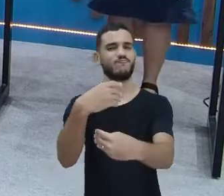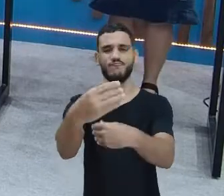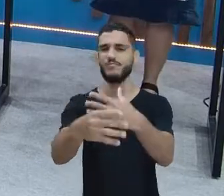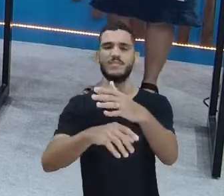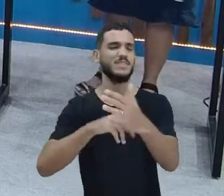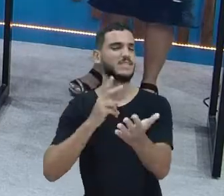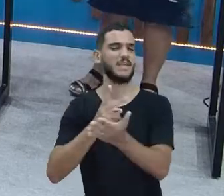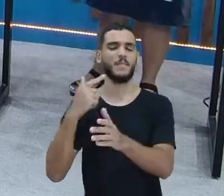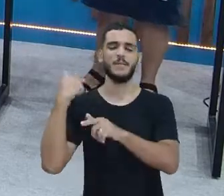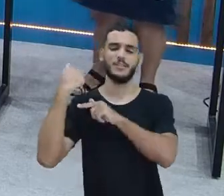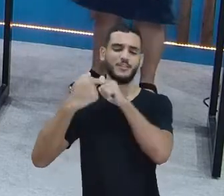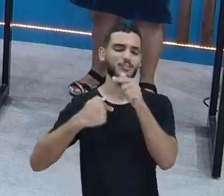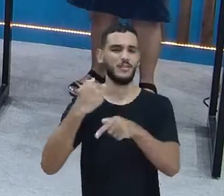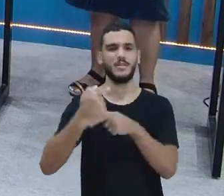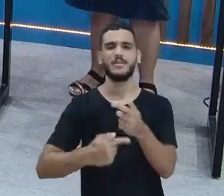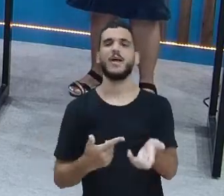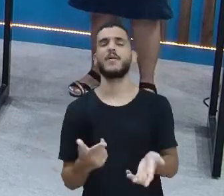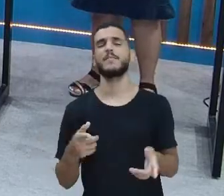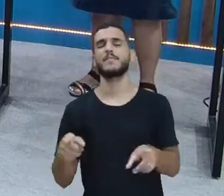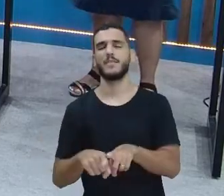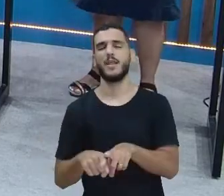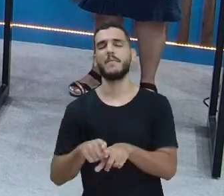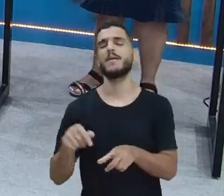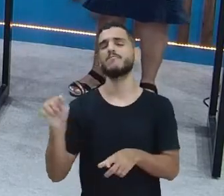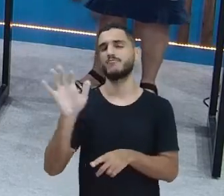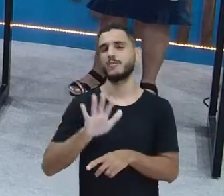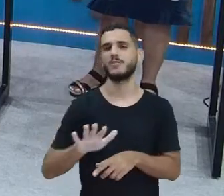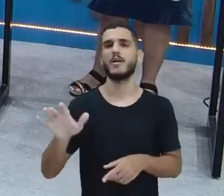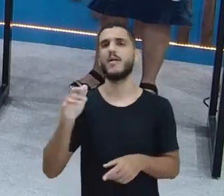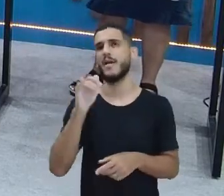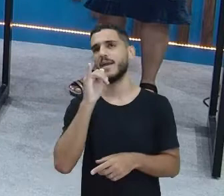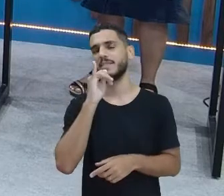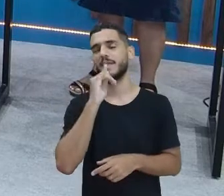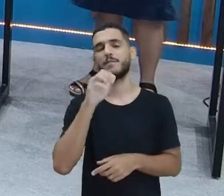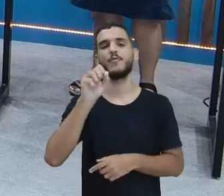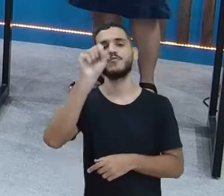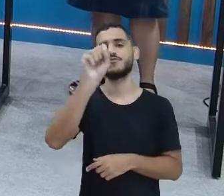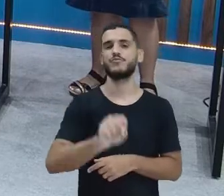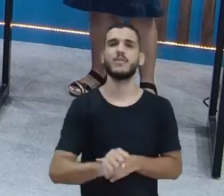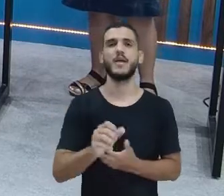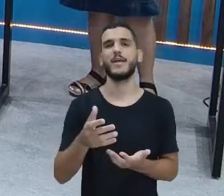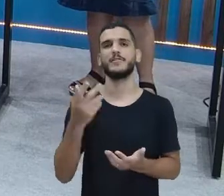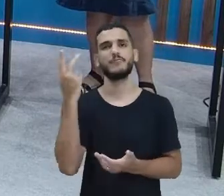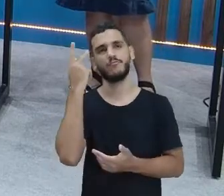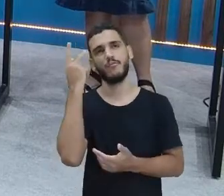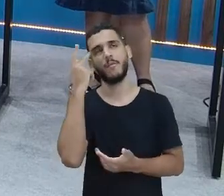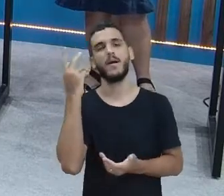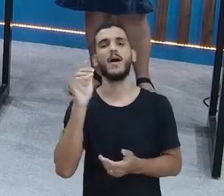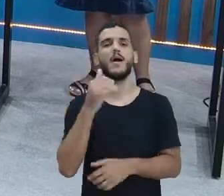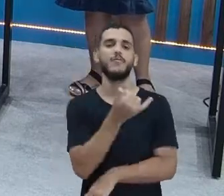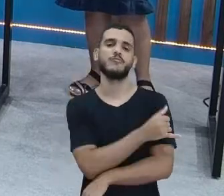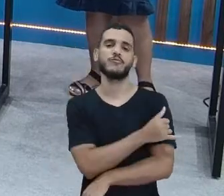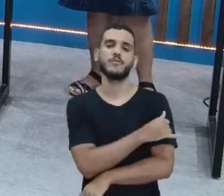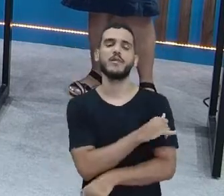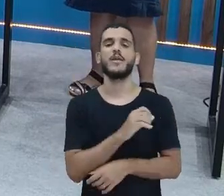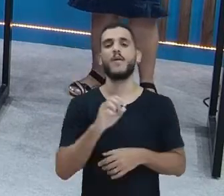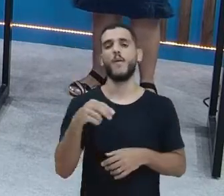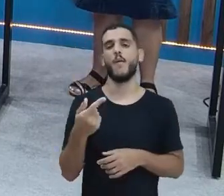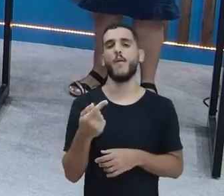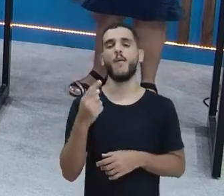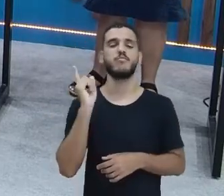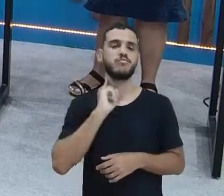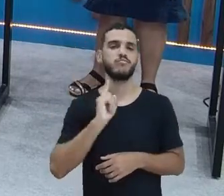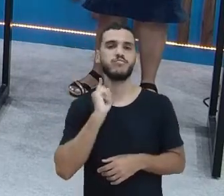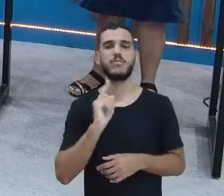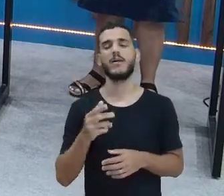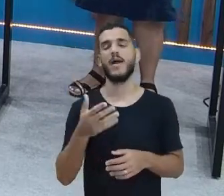também da região. Né? Se você mora, por exemplo, no Sudeste, lá em São Paulo, Rio de Janeiro, Minas Gerais, pode aprender de uma forma